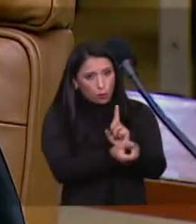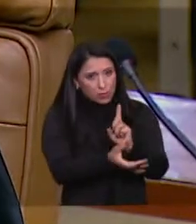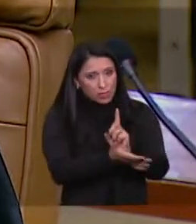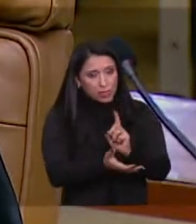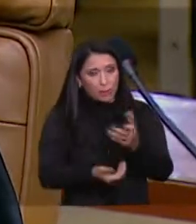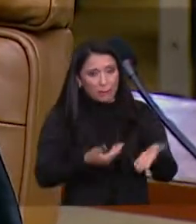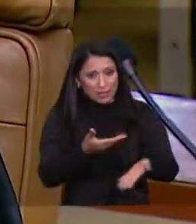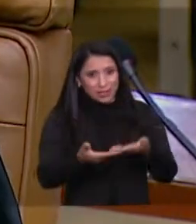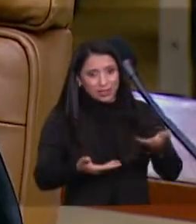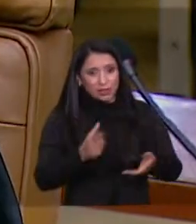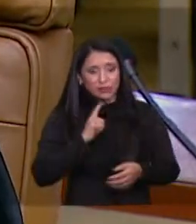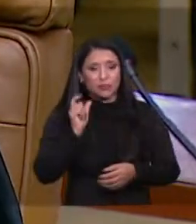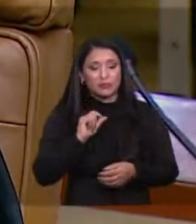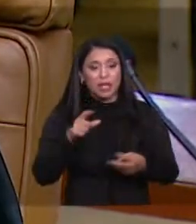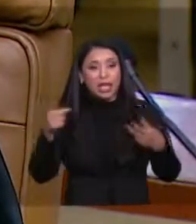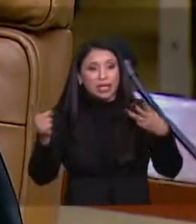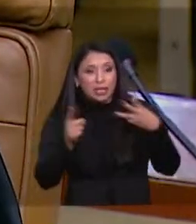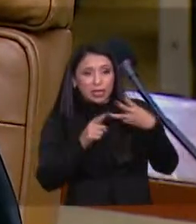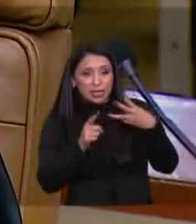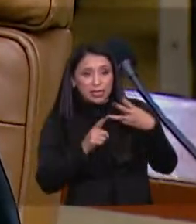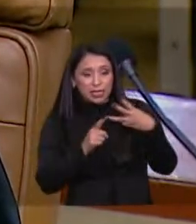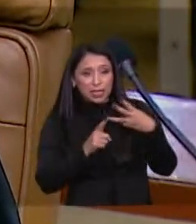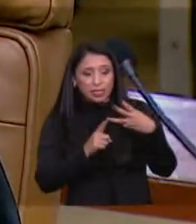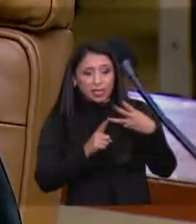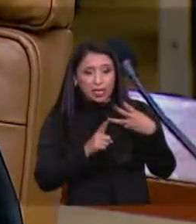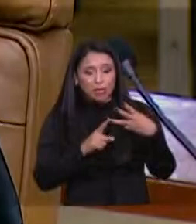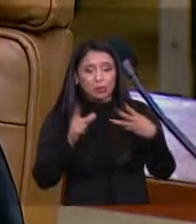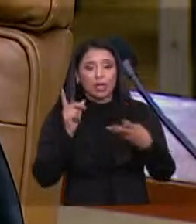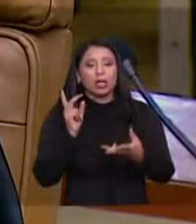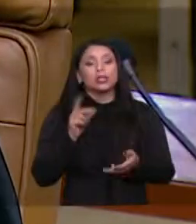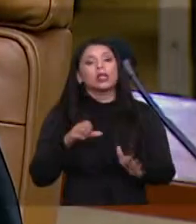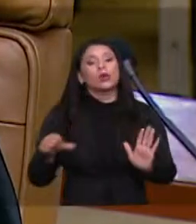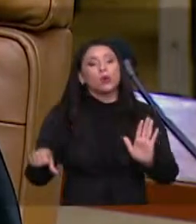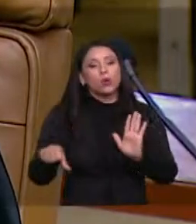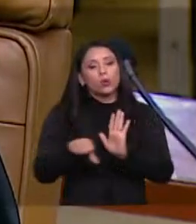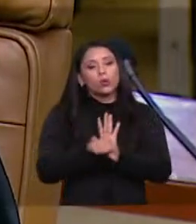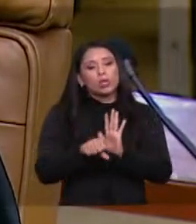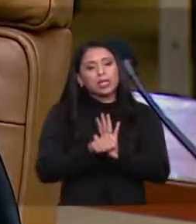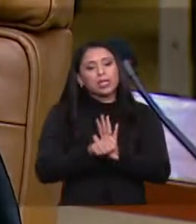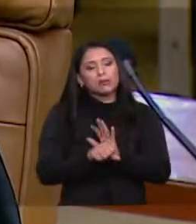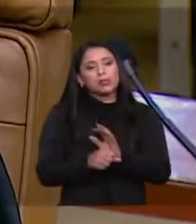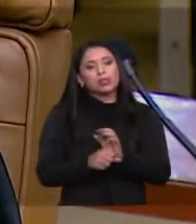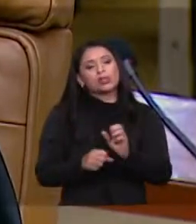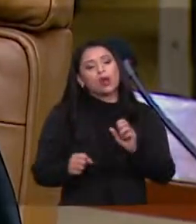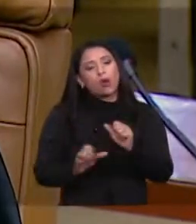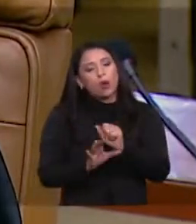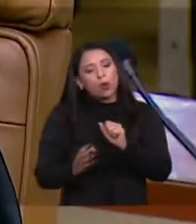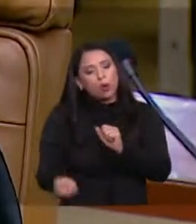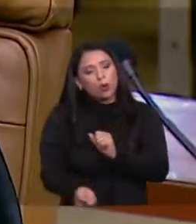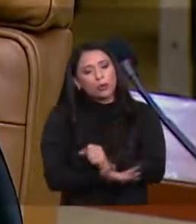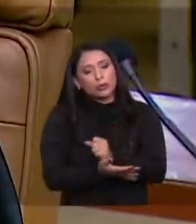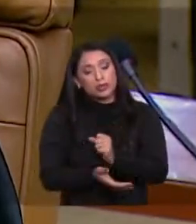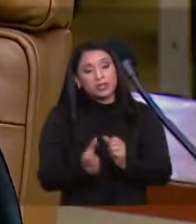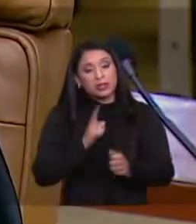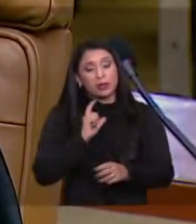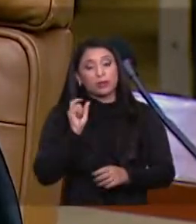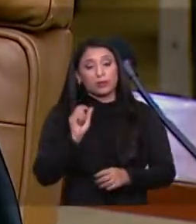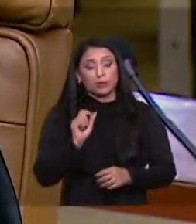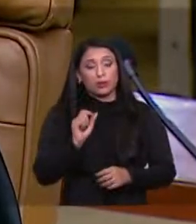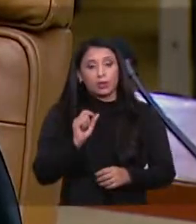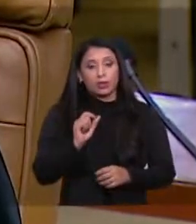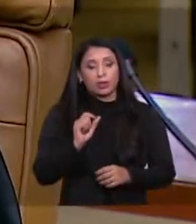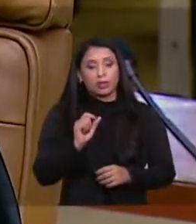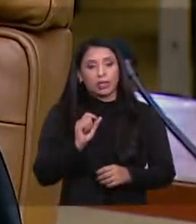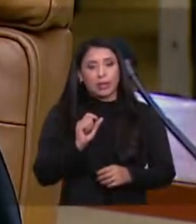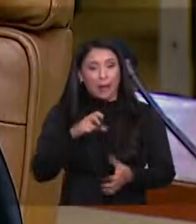passiva na terceira etapa ainda o crime de corrupção passivo contato incidência de causa especial